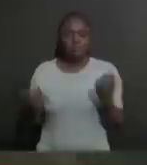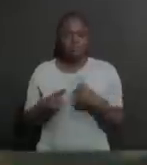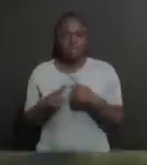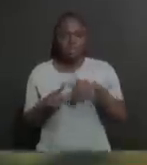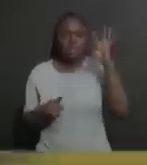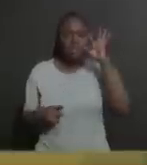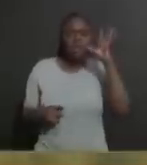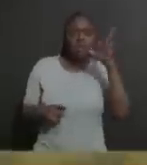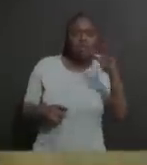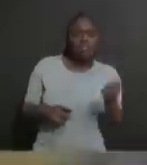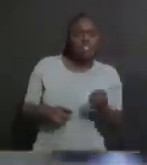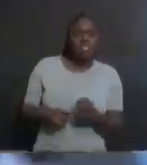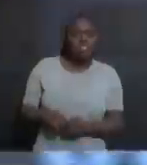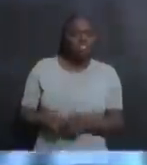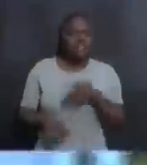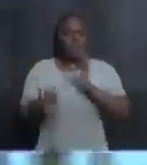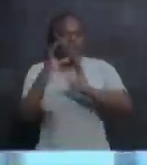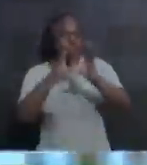que era The Voice.